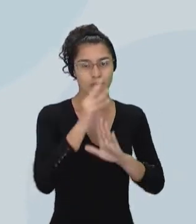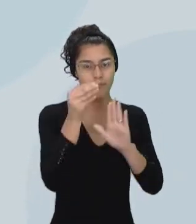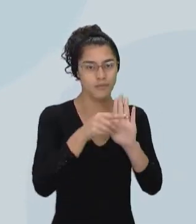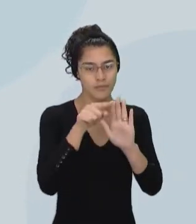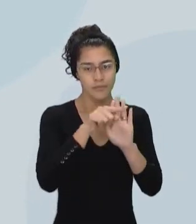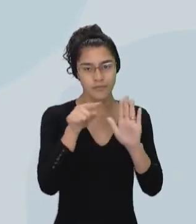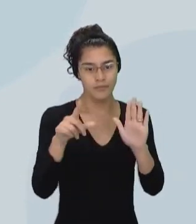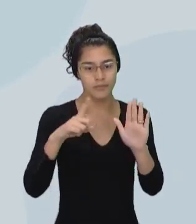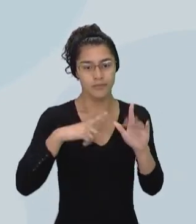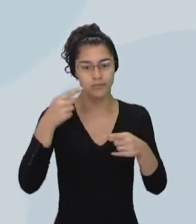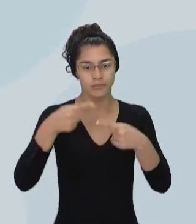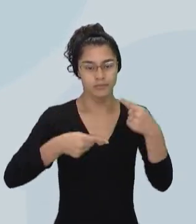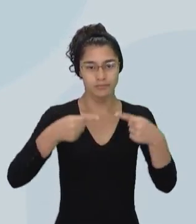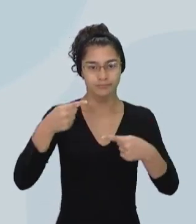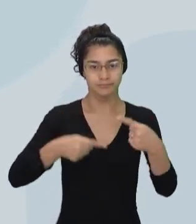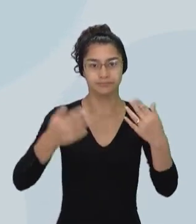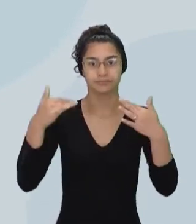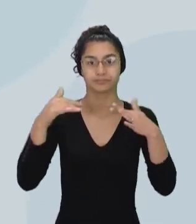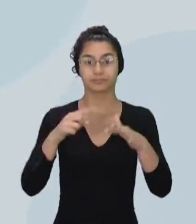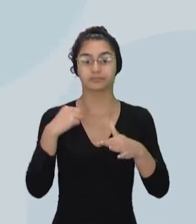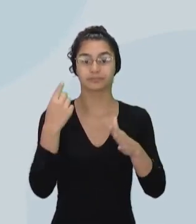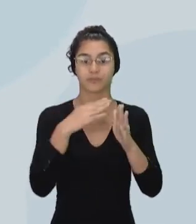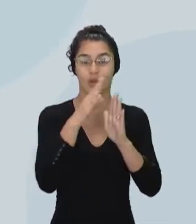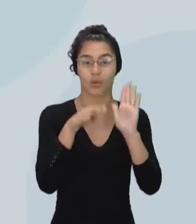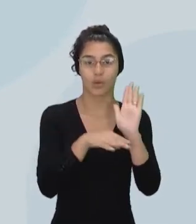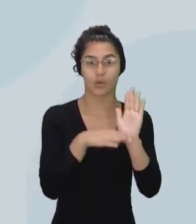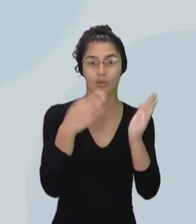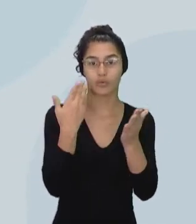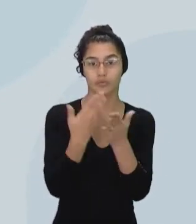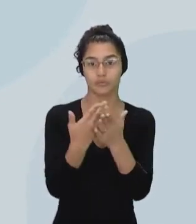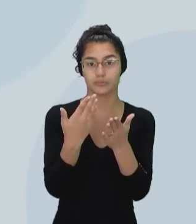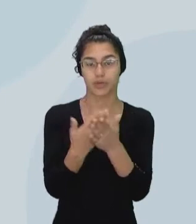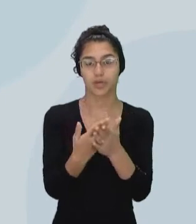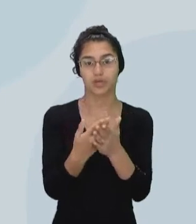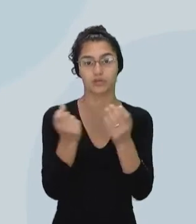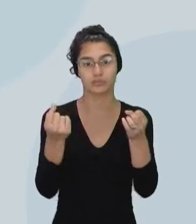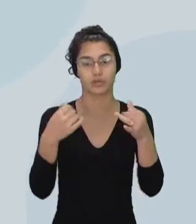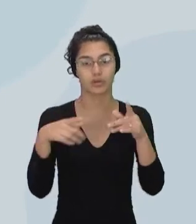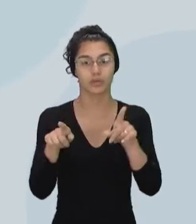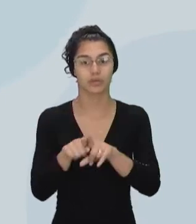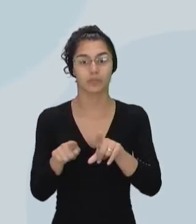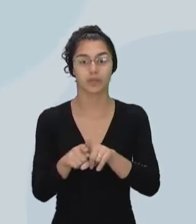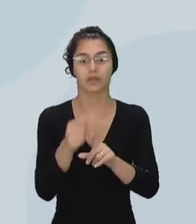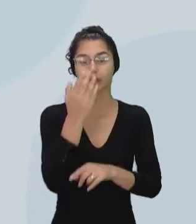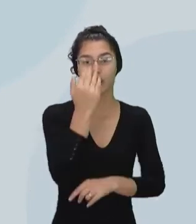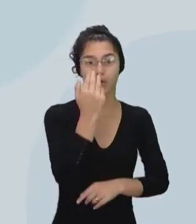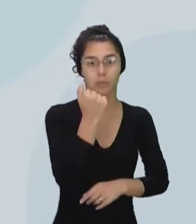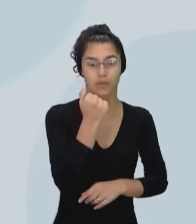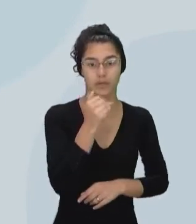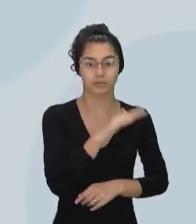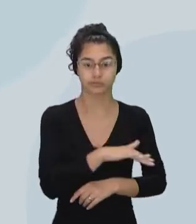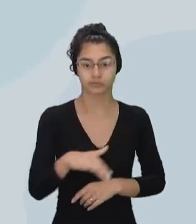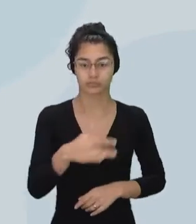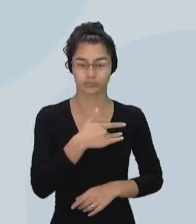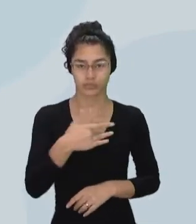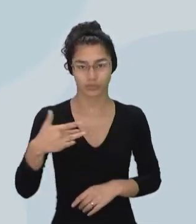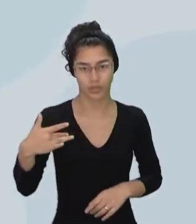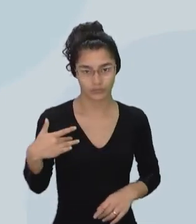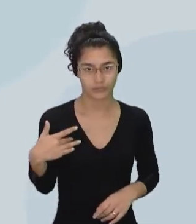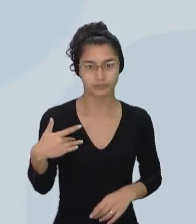vocês a respeito do debate, mas na nossa última aula a gente falou a respeito da alimentação infantil